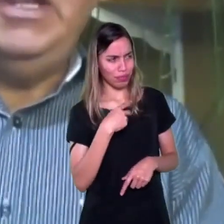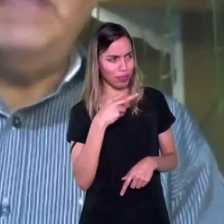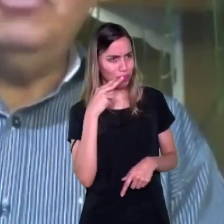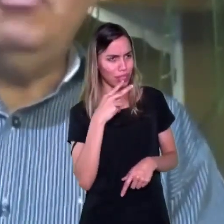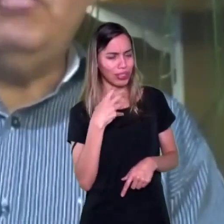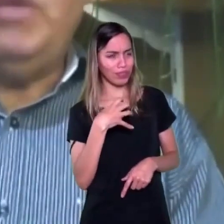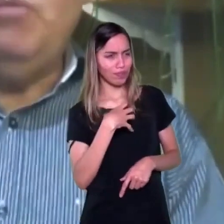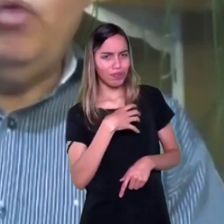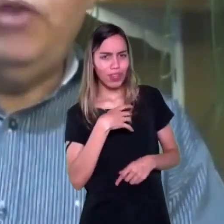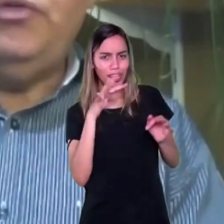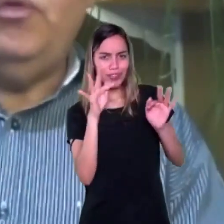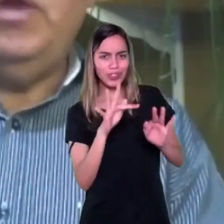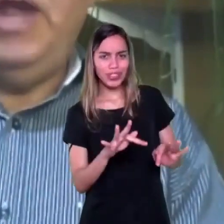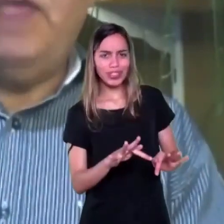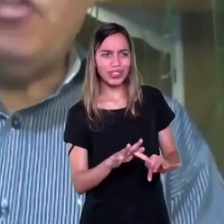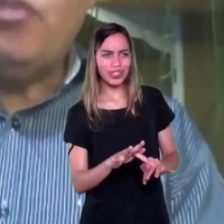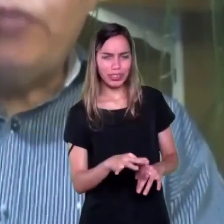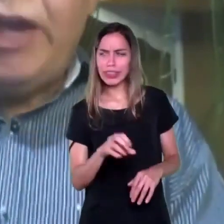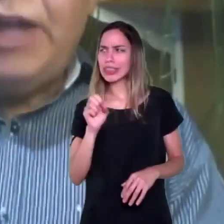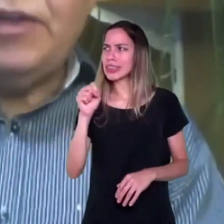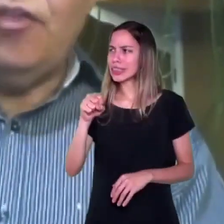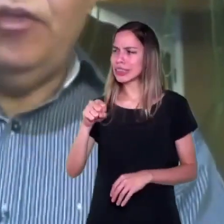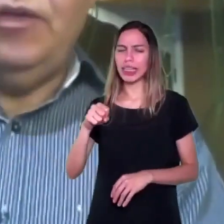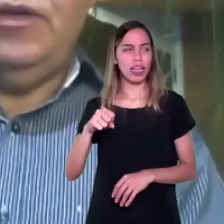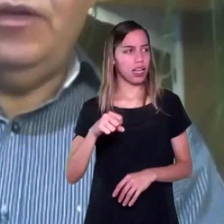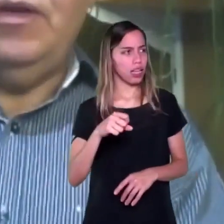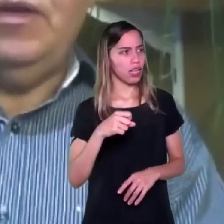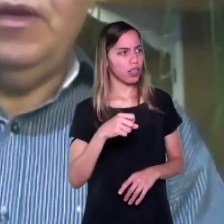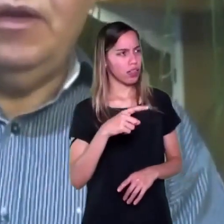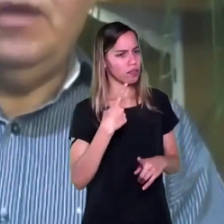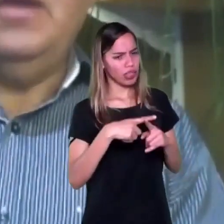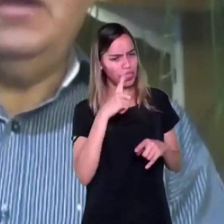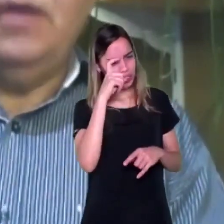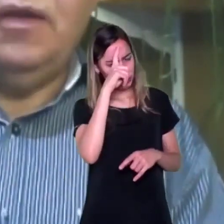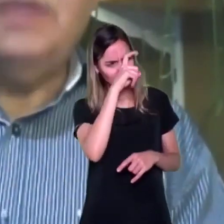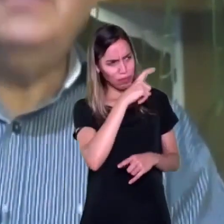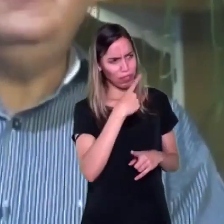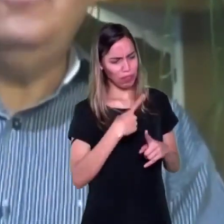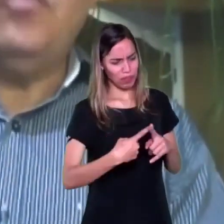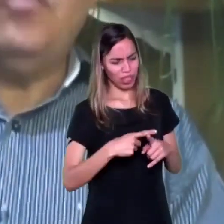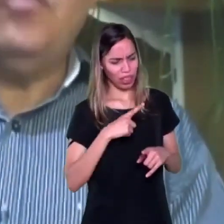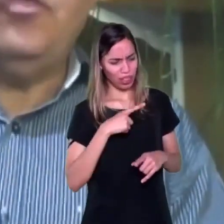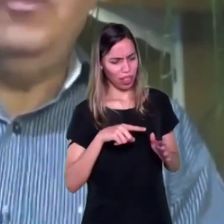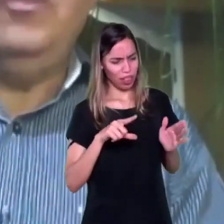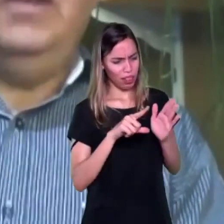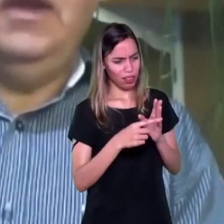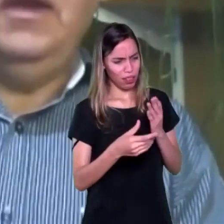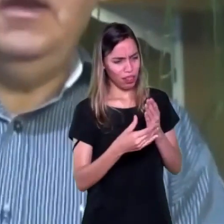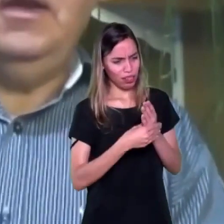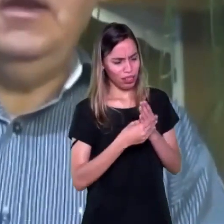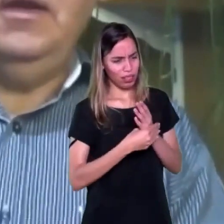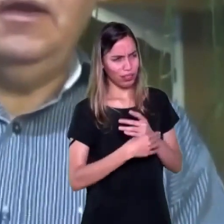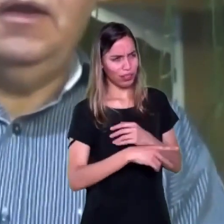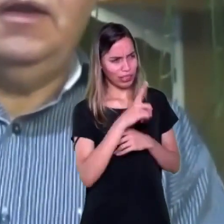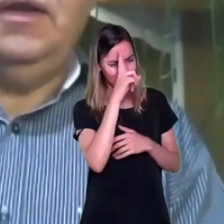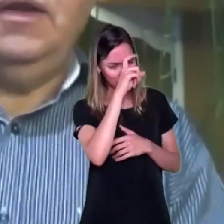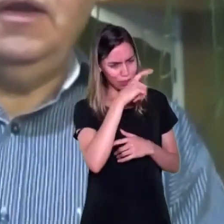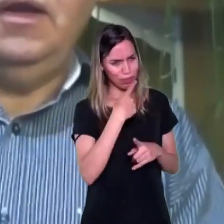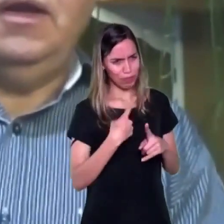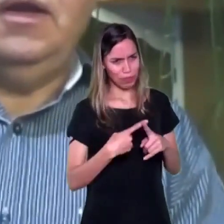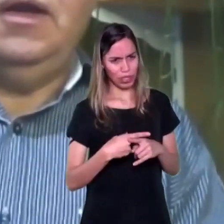Exatamente, e é a uma gente vê cidade. muito É difícil a essas gente achar feiras, livraria que resiste, né? A gente até isso. fala para o público aqui de Sempre um